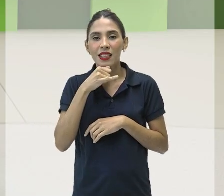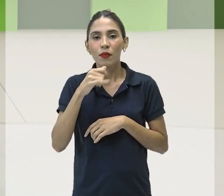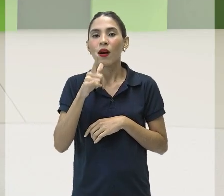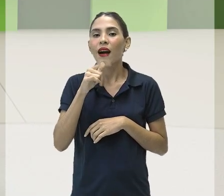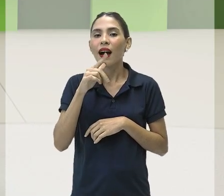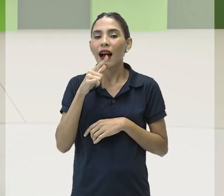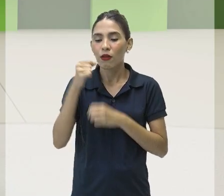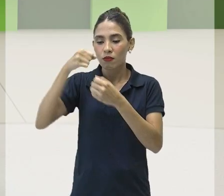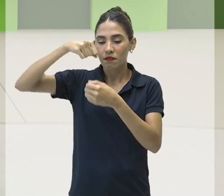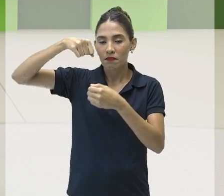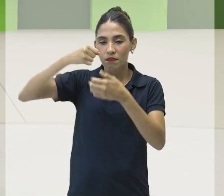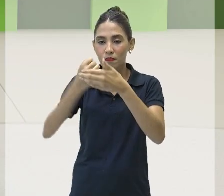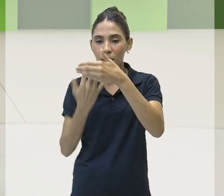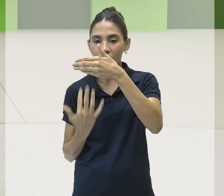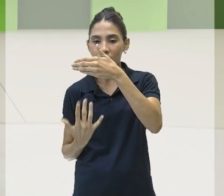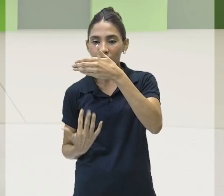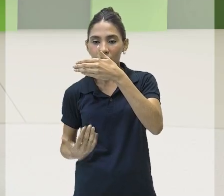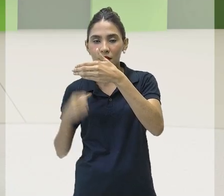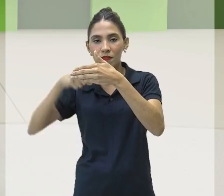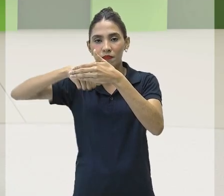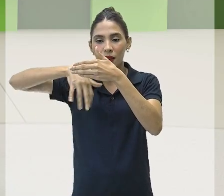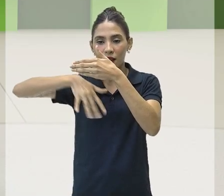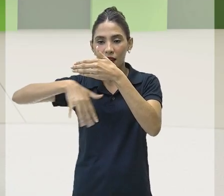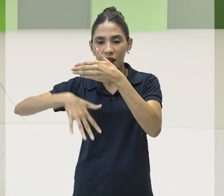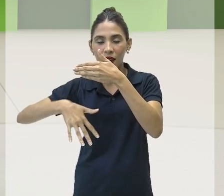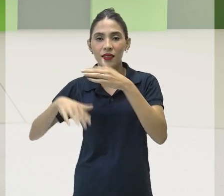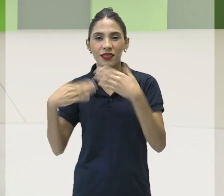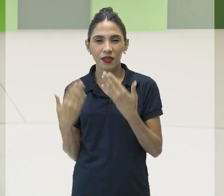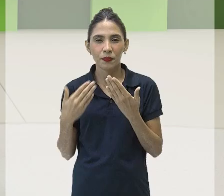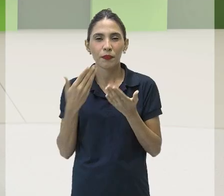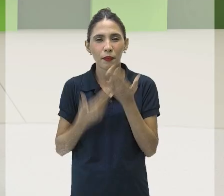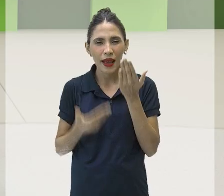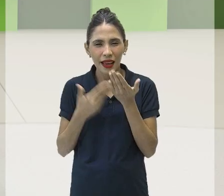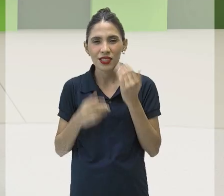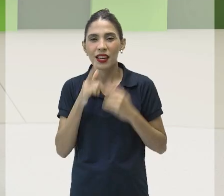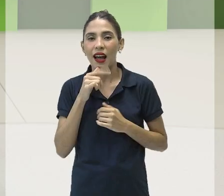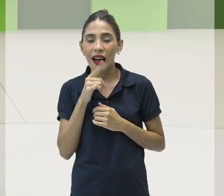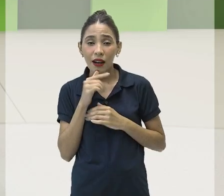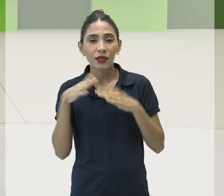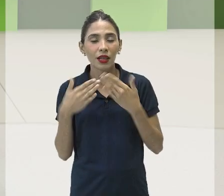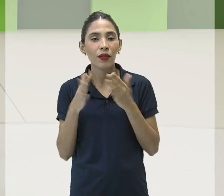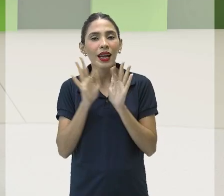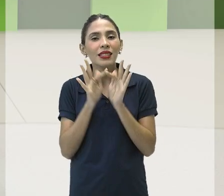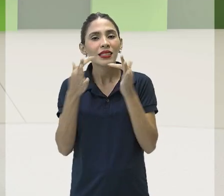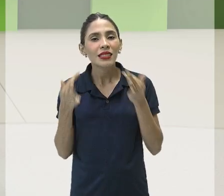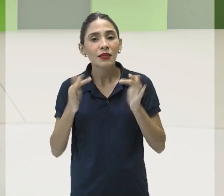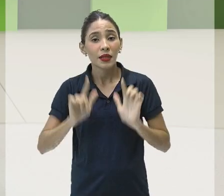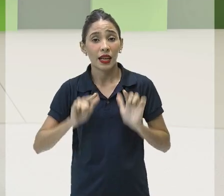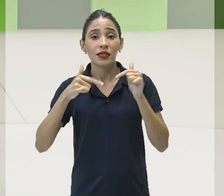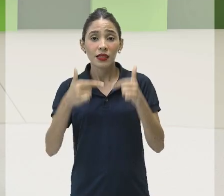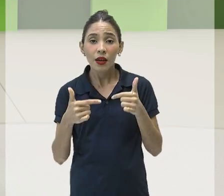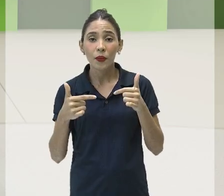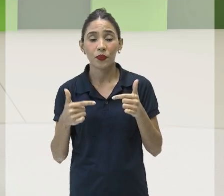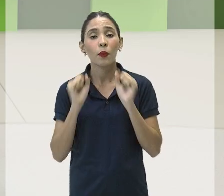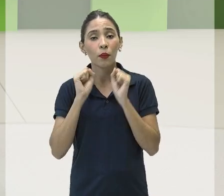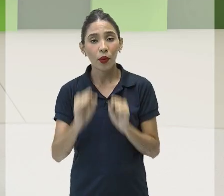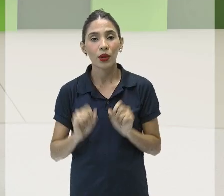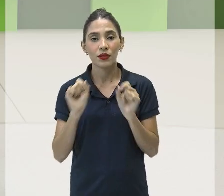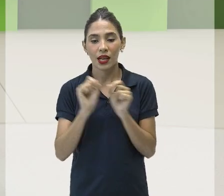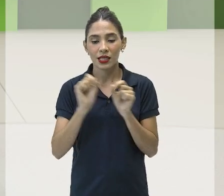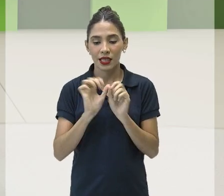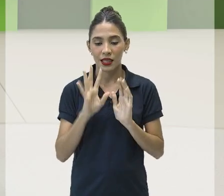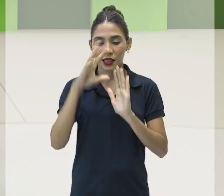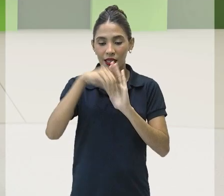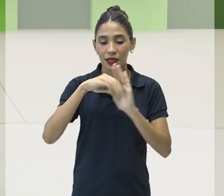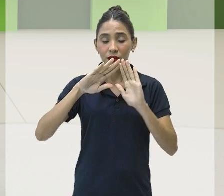a água está sendo jogada na pia, né? Então, são atos simples que a gente pode fazer em casa ou